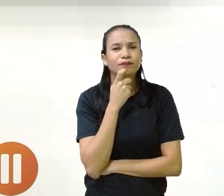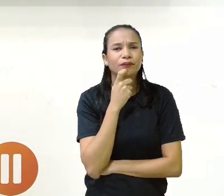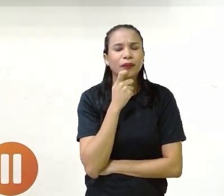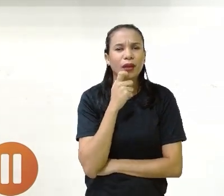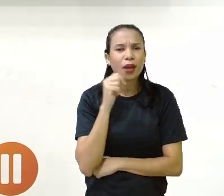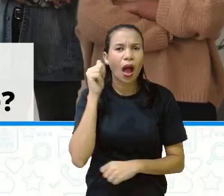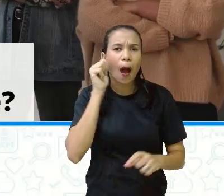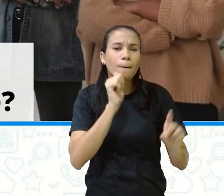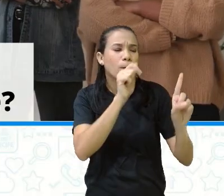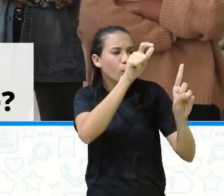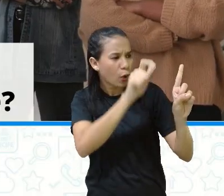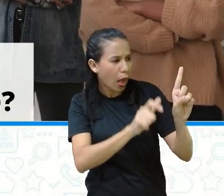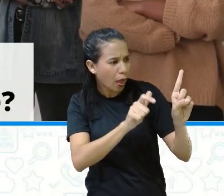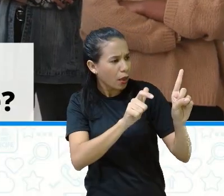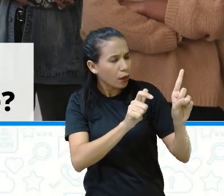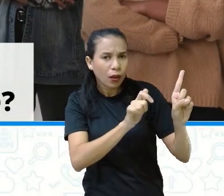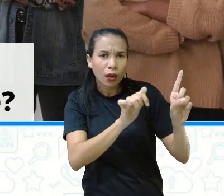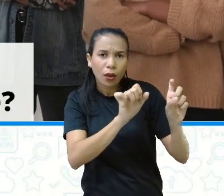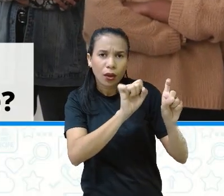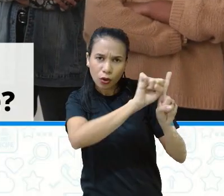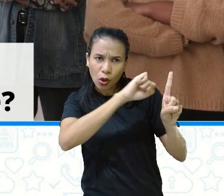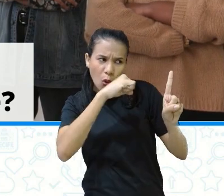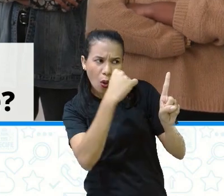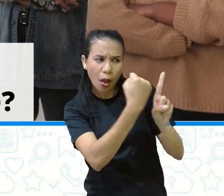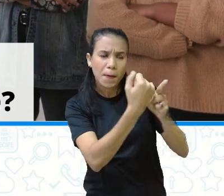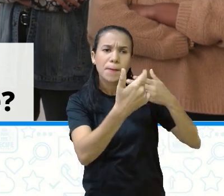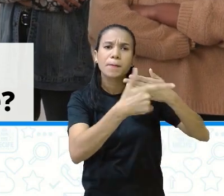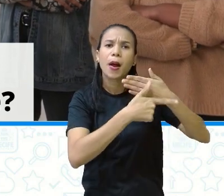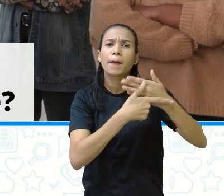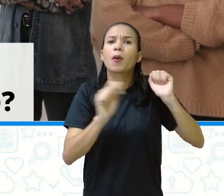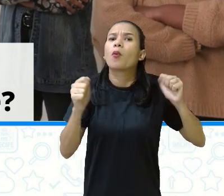Qual é o papel da mulher na sociedade?